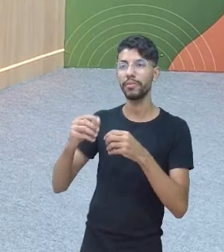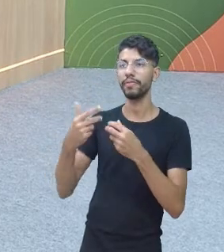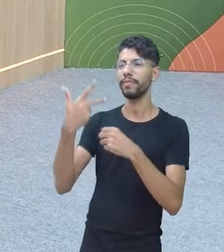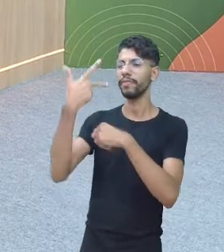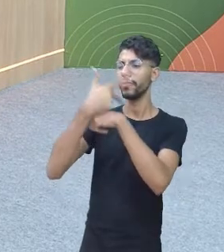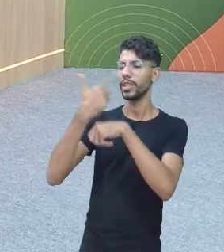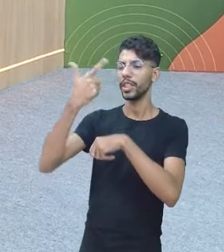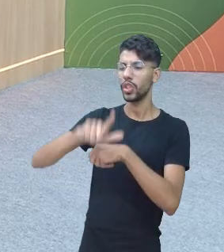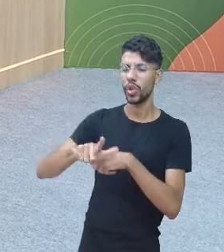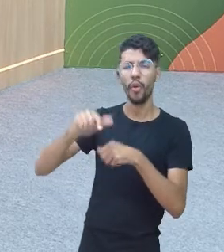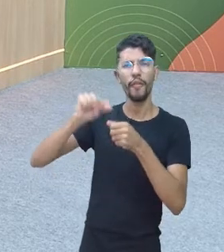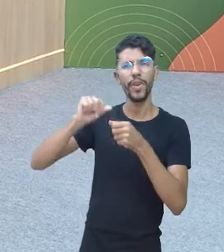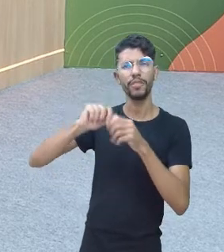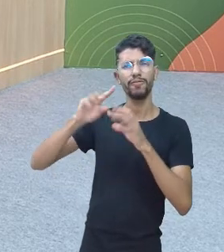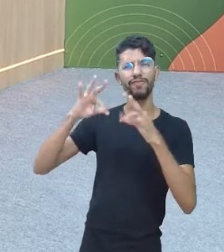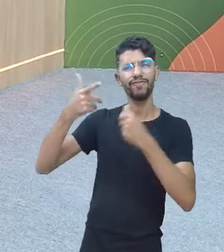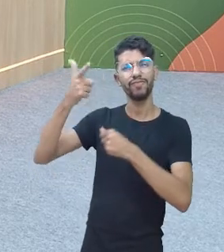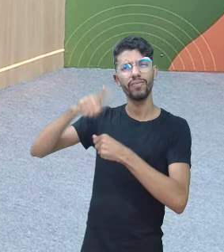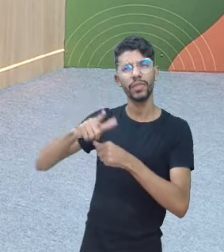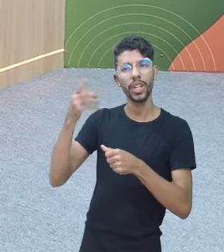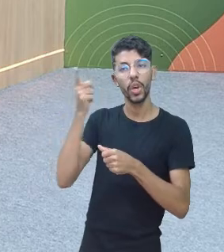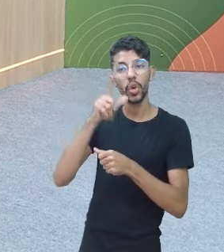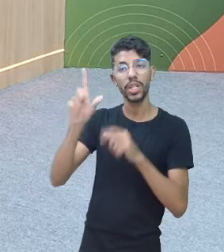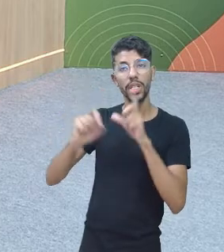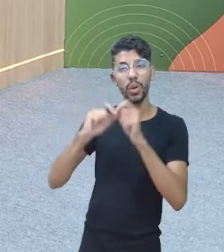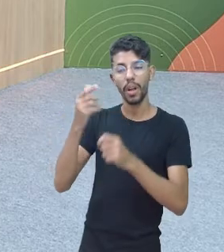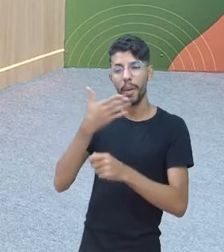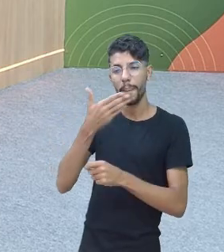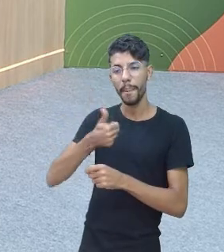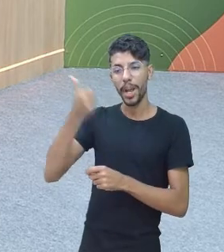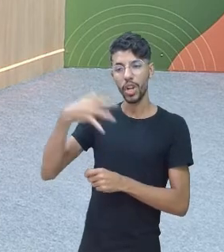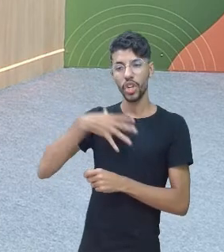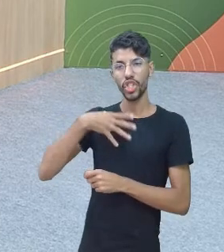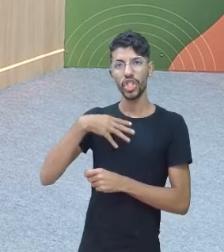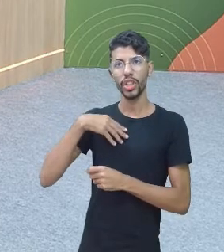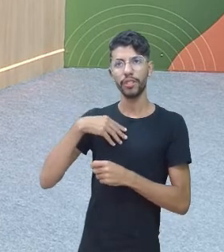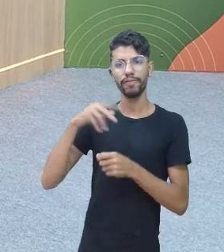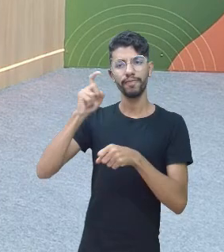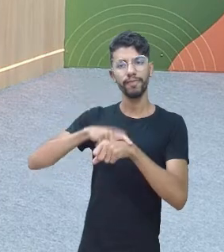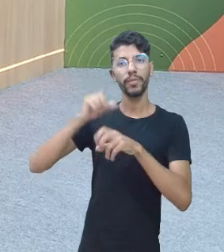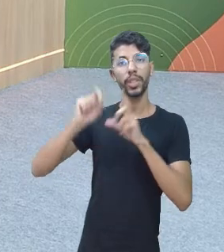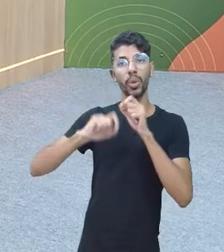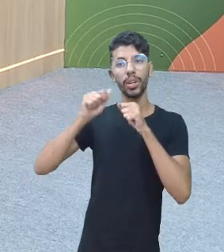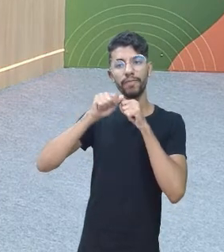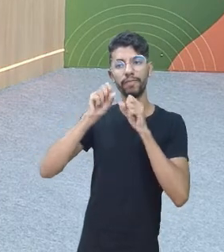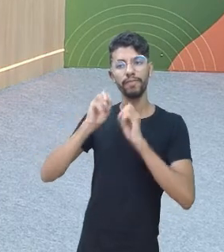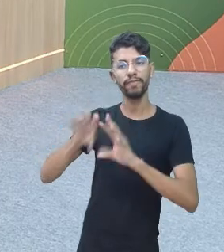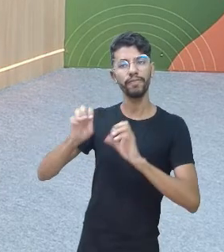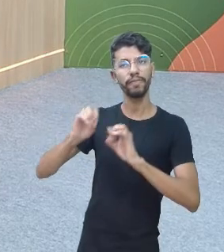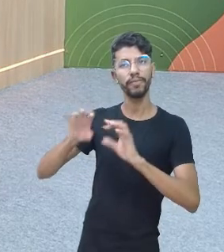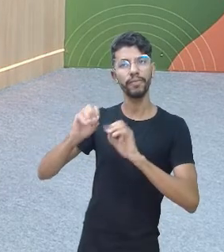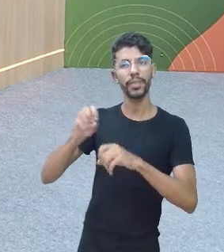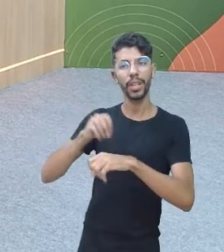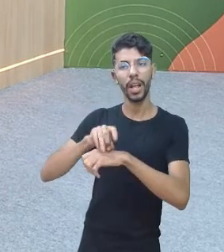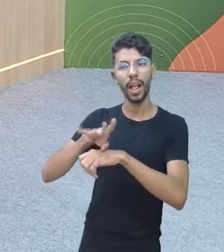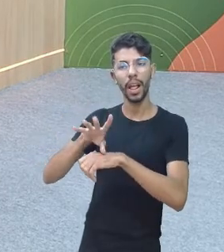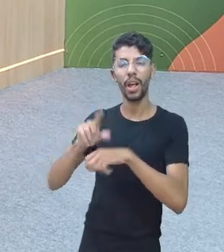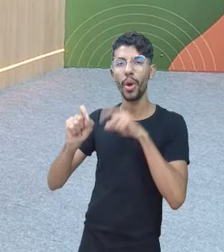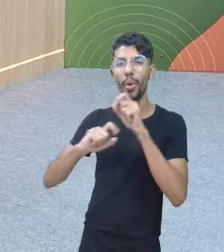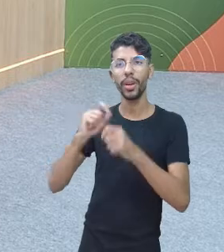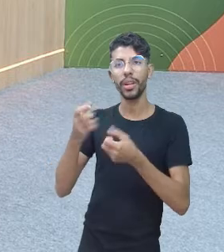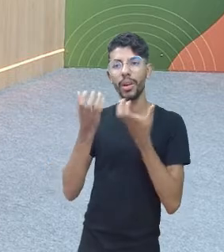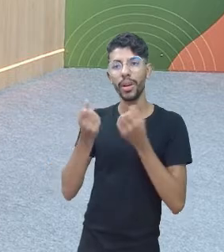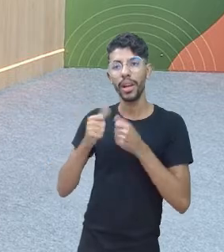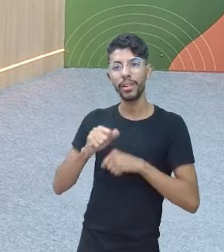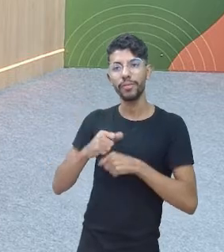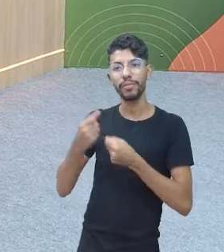cima e assim conseguir a melhor versão de mim mesma na hora de transmitir o que eu quero contar para as pessoas, para que